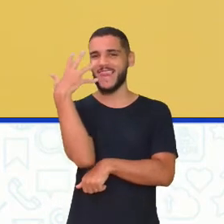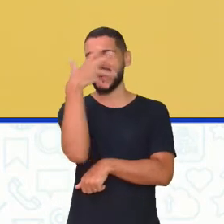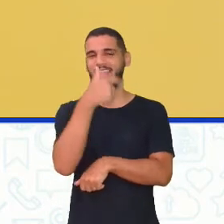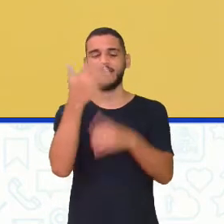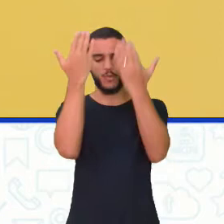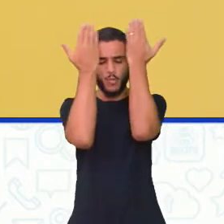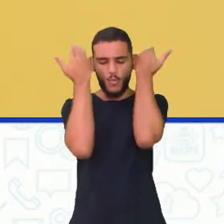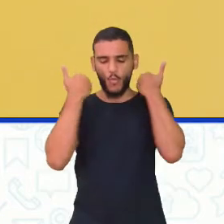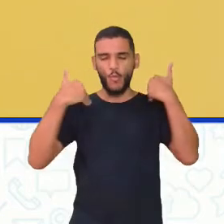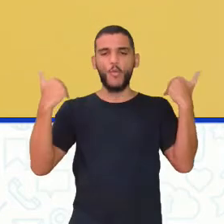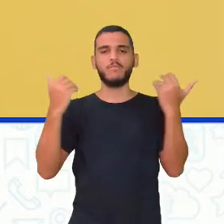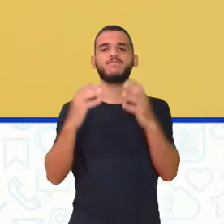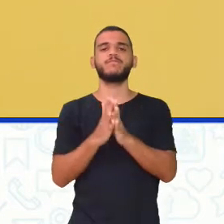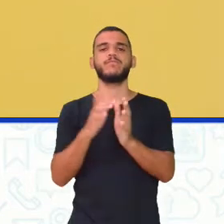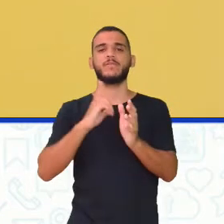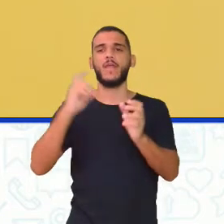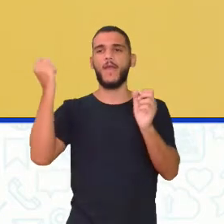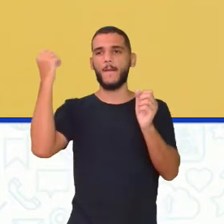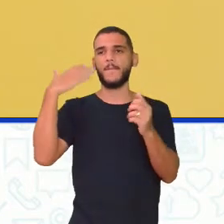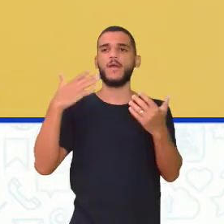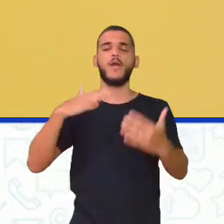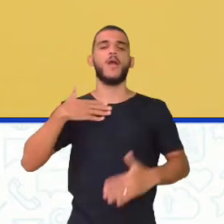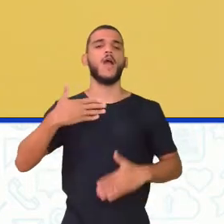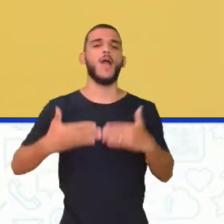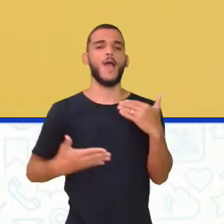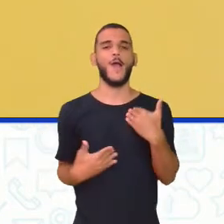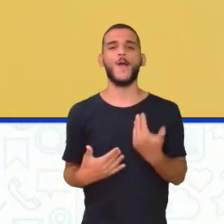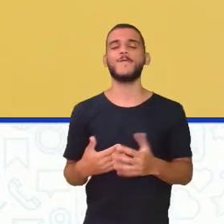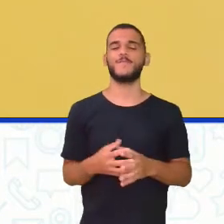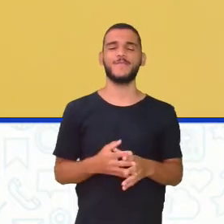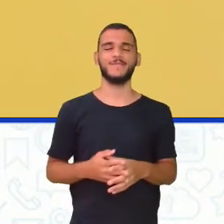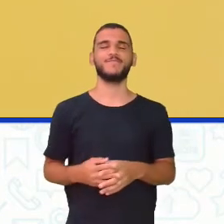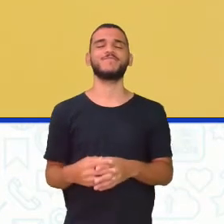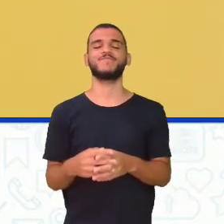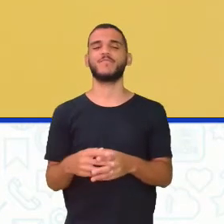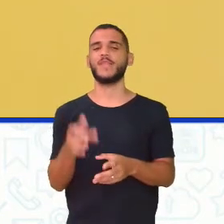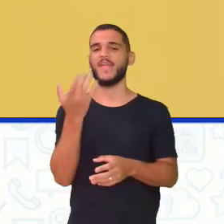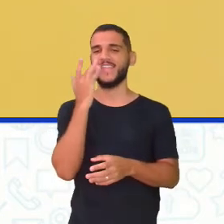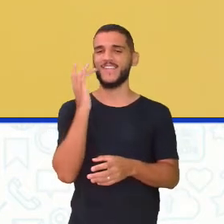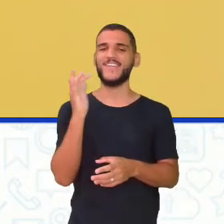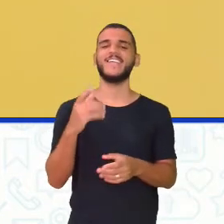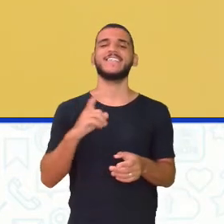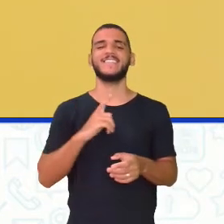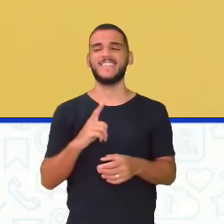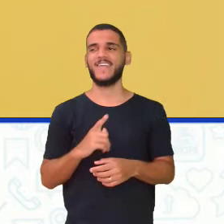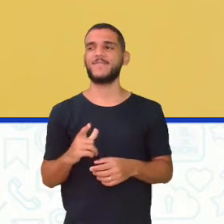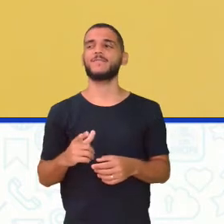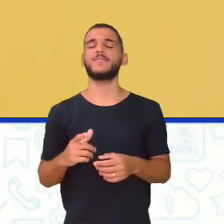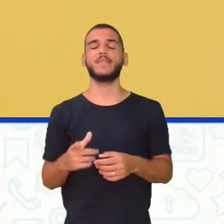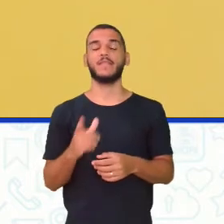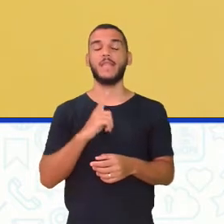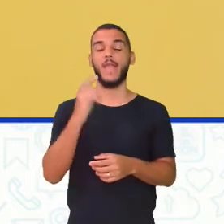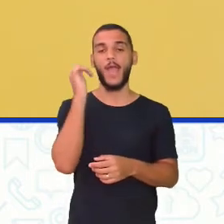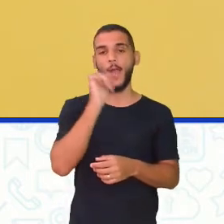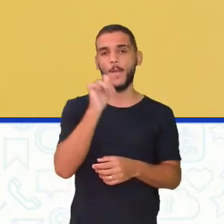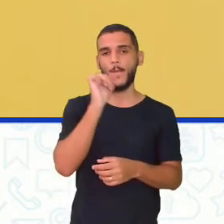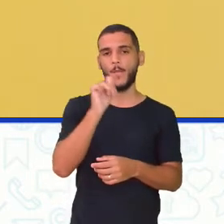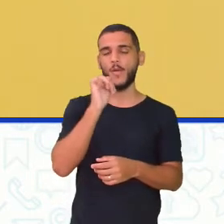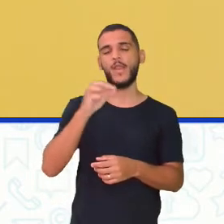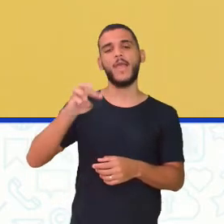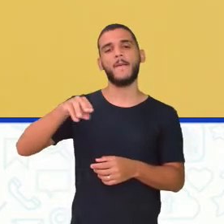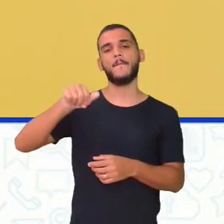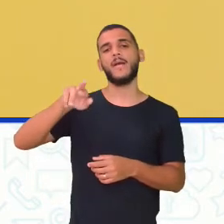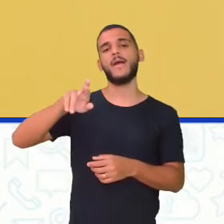escovados, brilhosa, tá com aquela roupinha dela de super-heroína, dourada. Então, a gente tem a Mulher Maravilha sendo esse